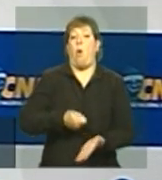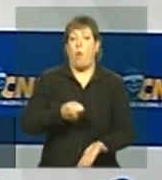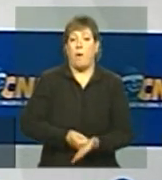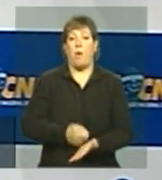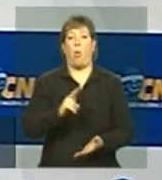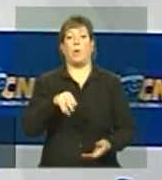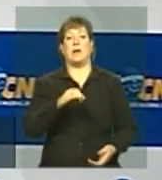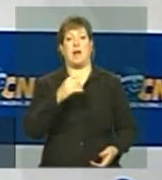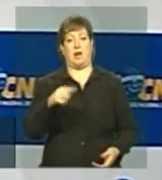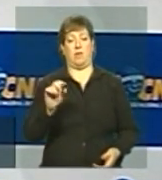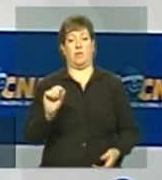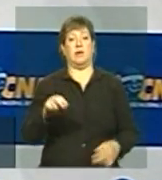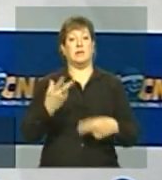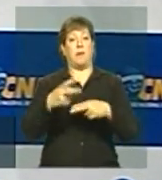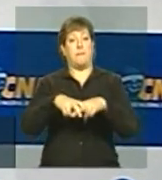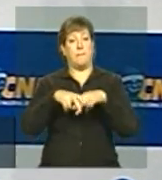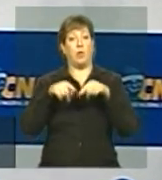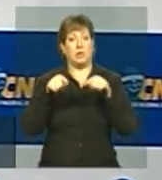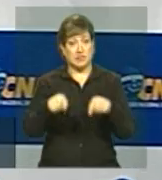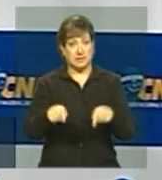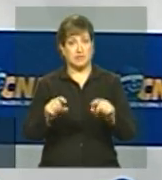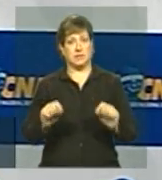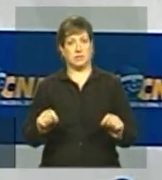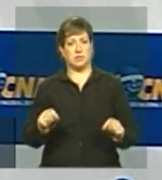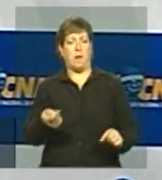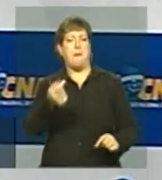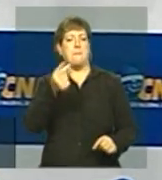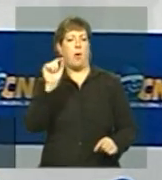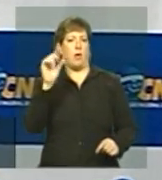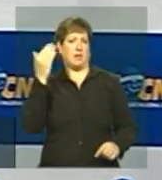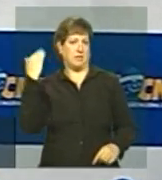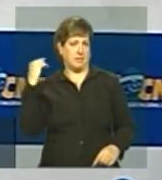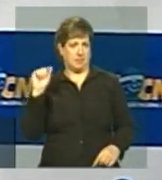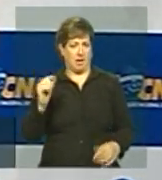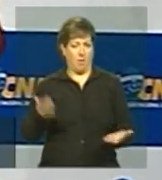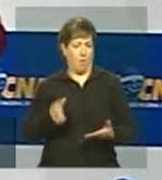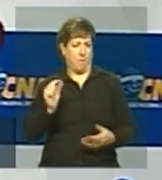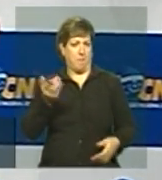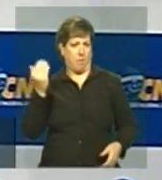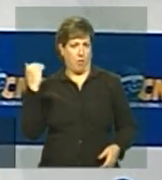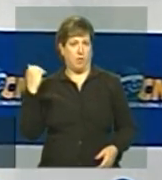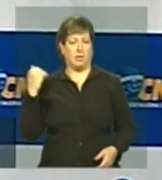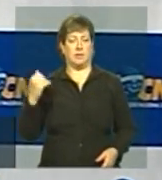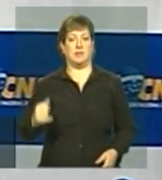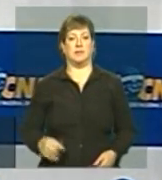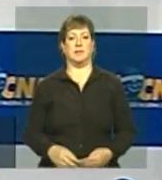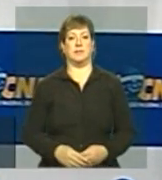União. E, por isso, recentemente, agora,